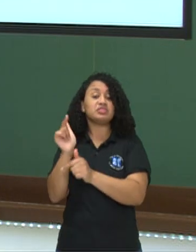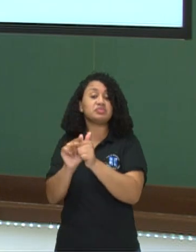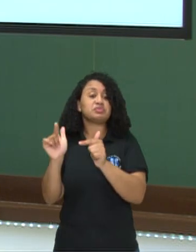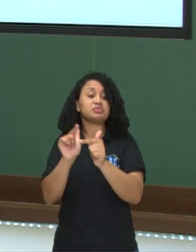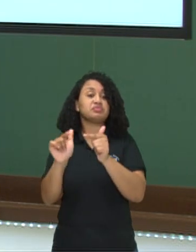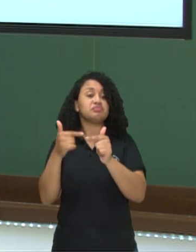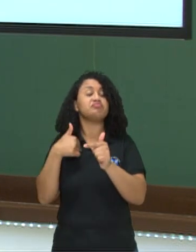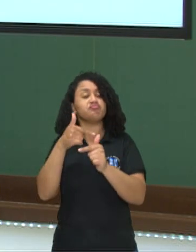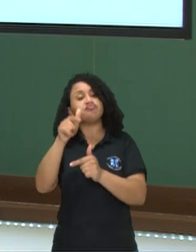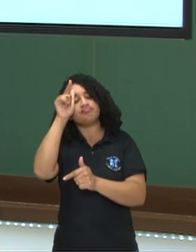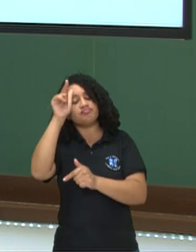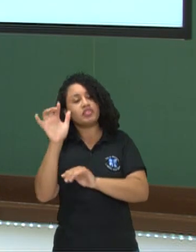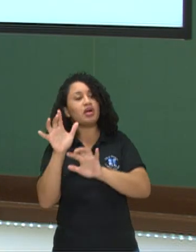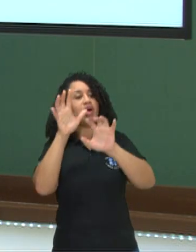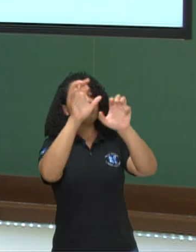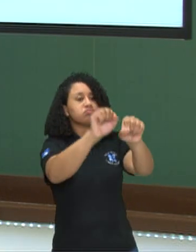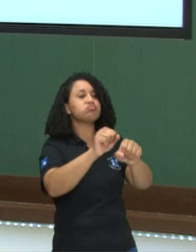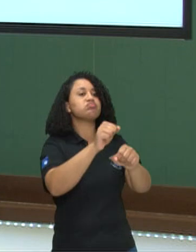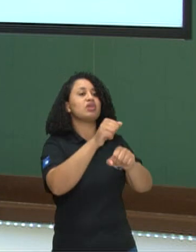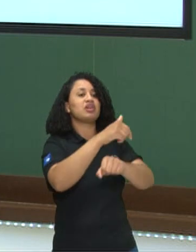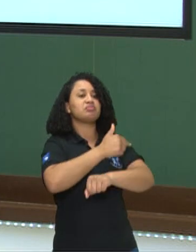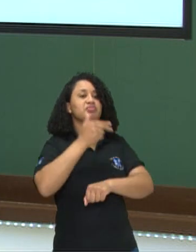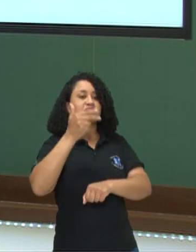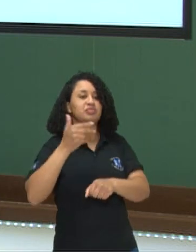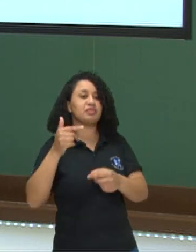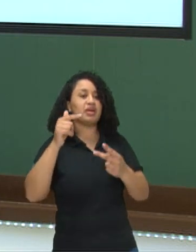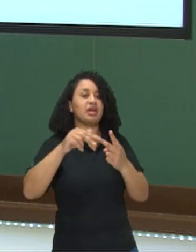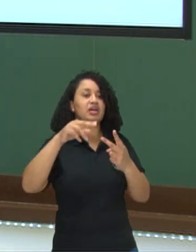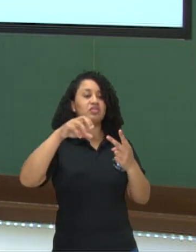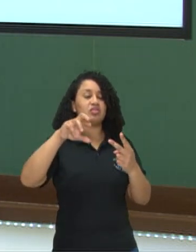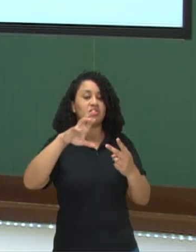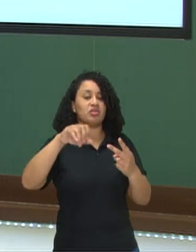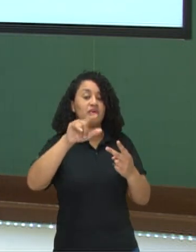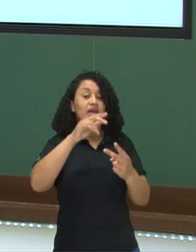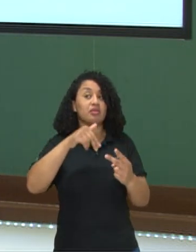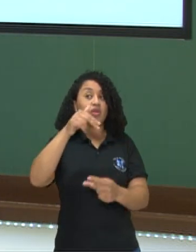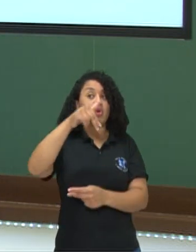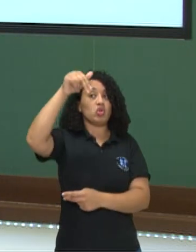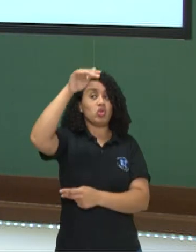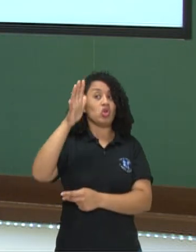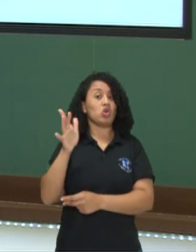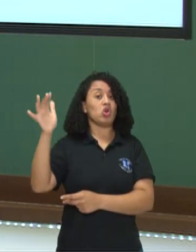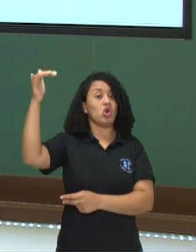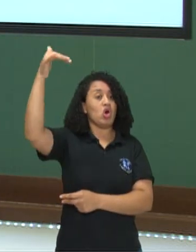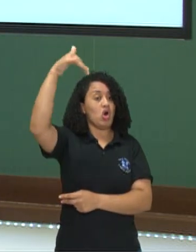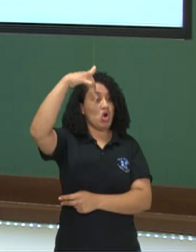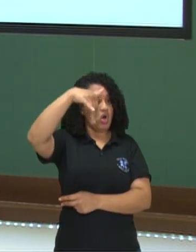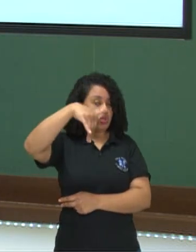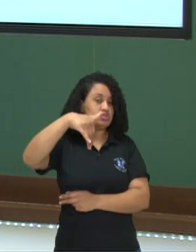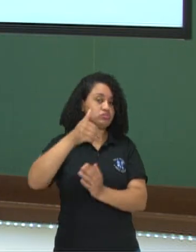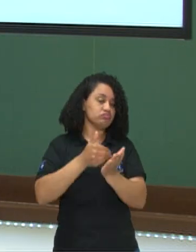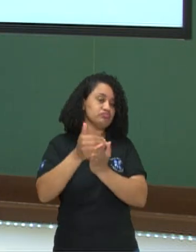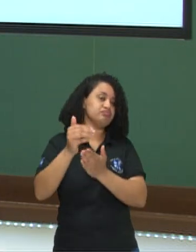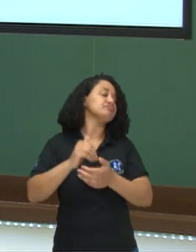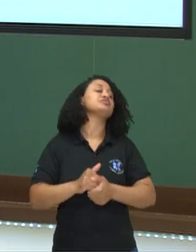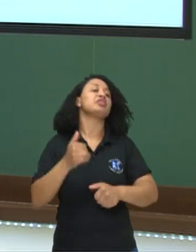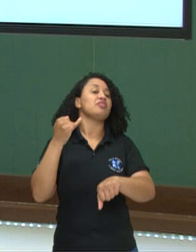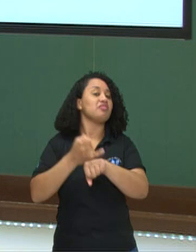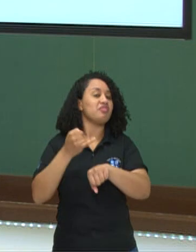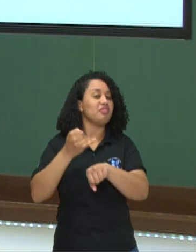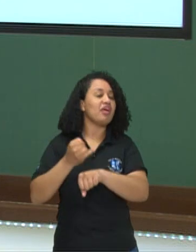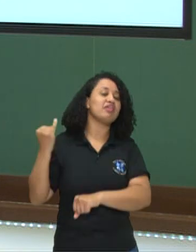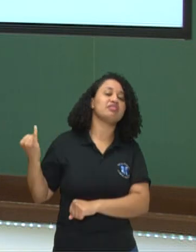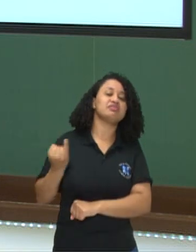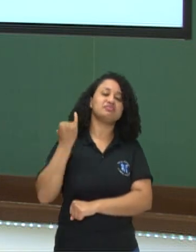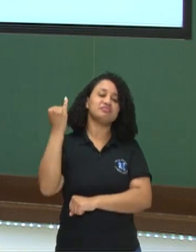Alemanha invadiu Noruega e Dinamarca, ao norte. Abril de 1940, as primeiras ações. Ferro, fundamental numa